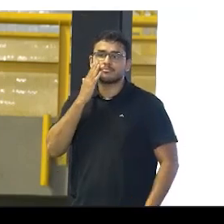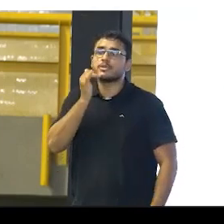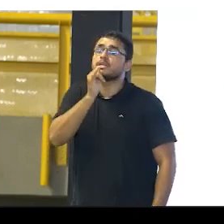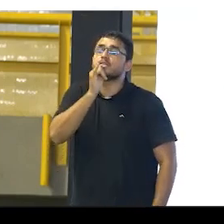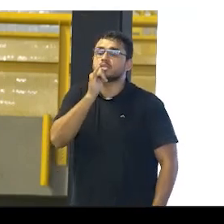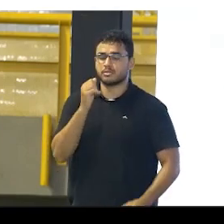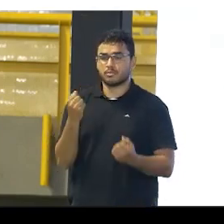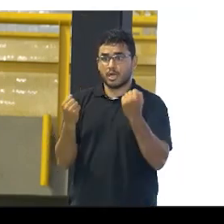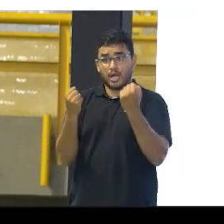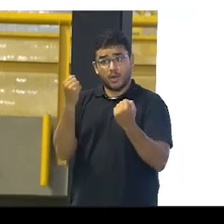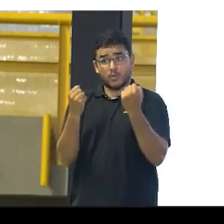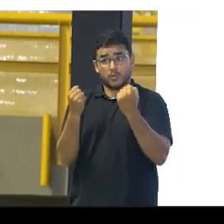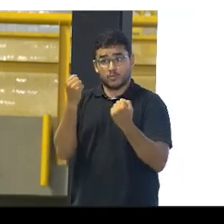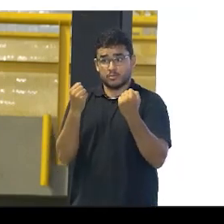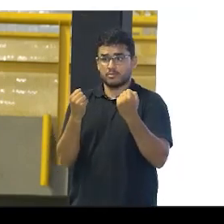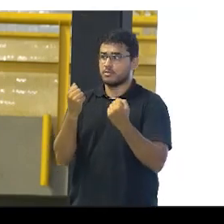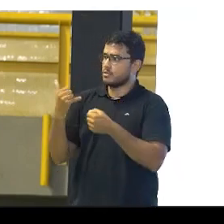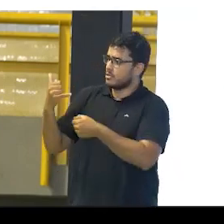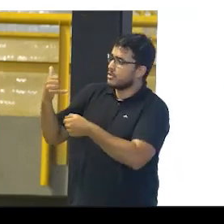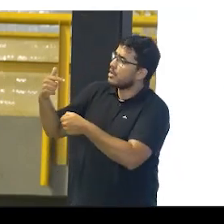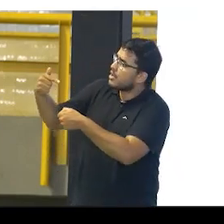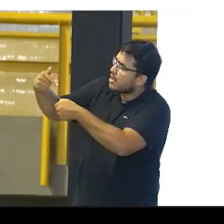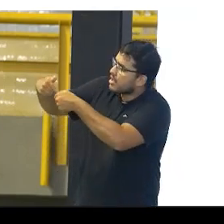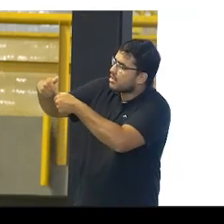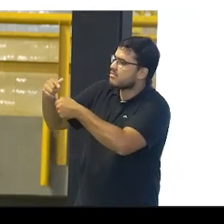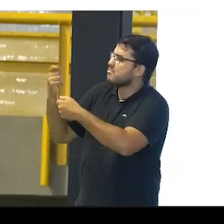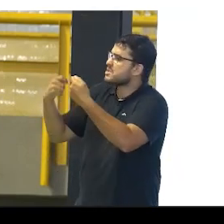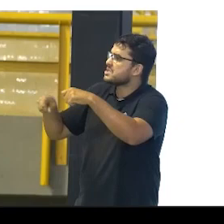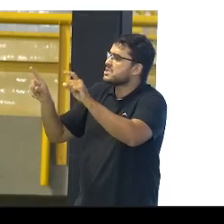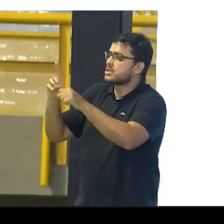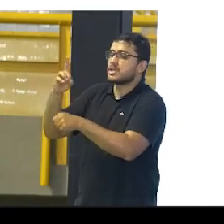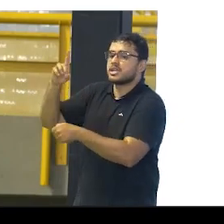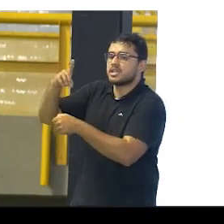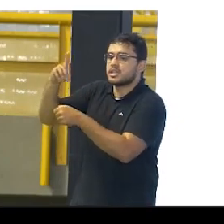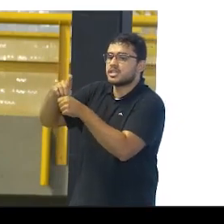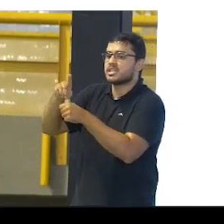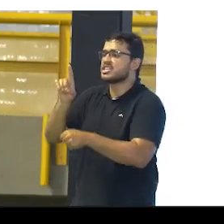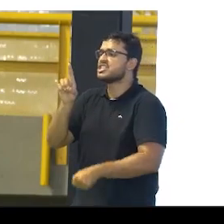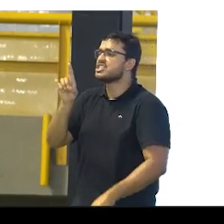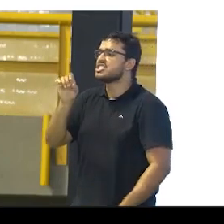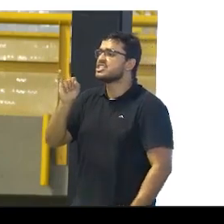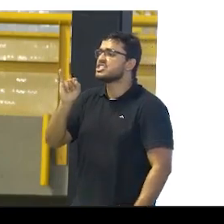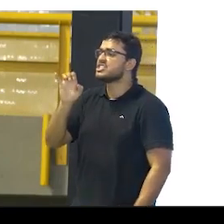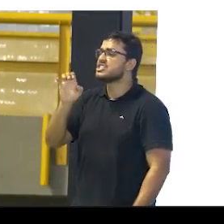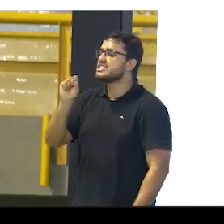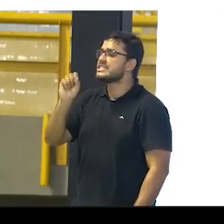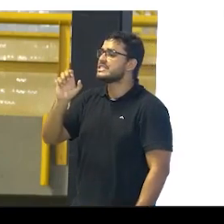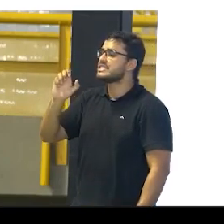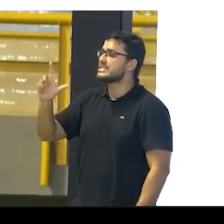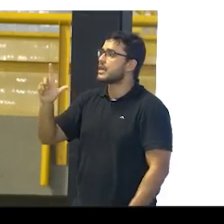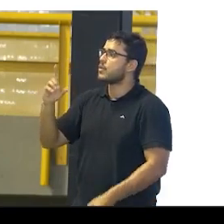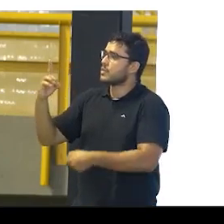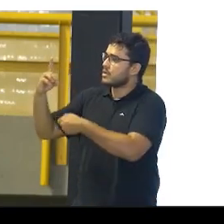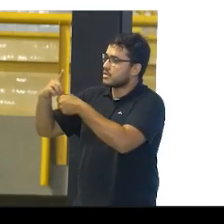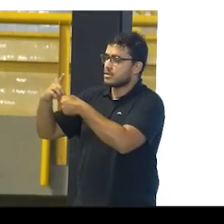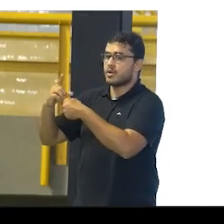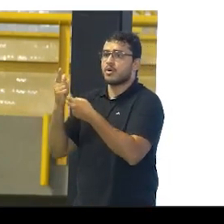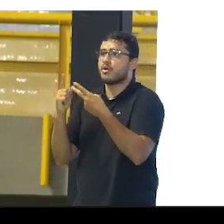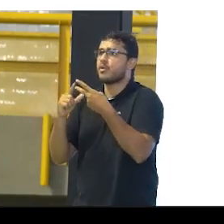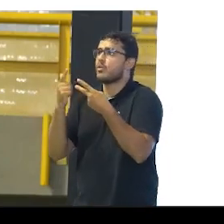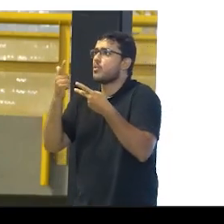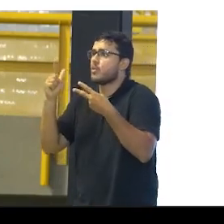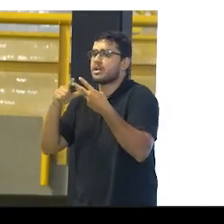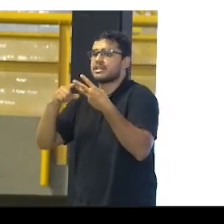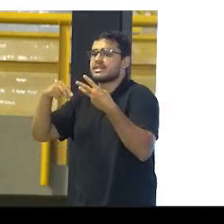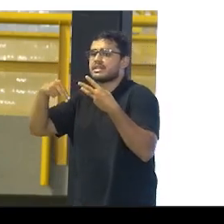a gasolina, não apenas para o óleo diesel, tá? Mas para a nafta, para o querosene, para os